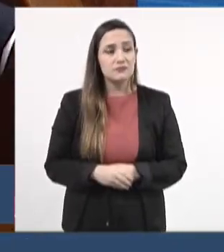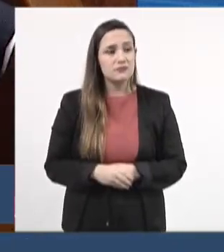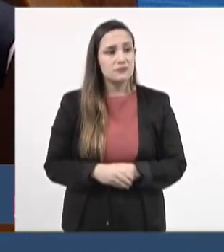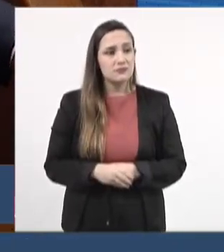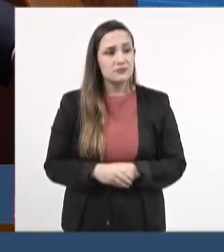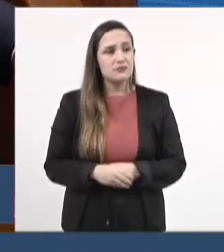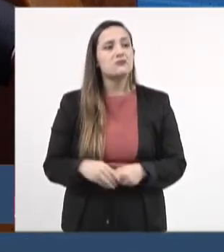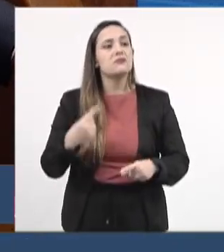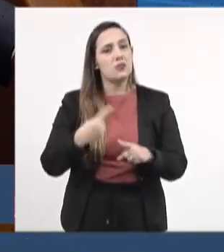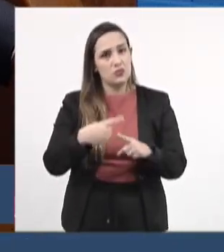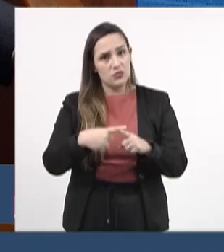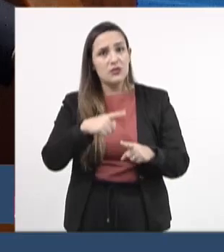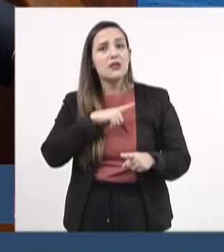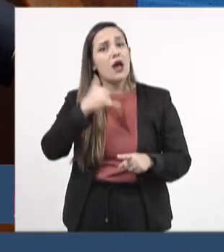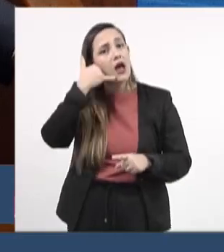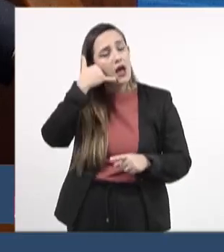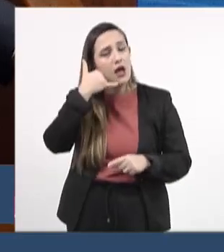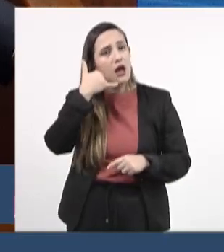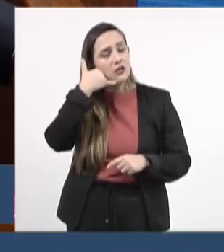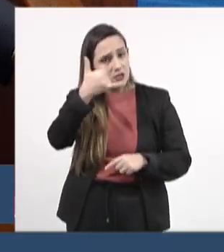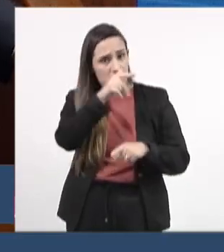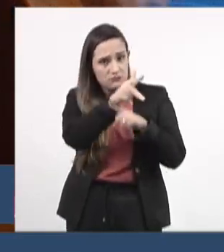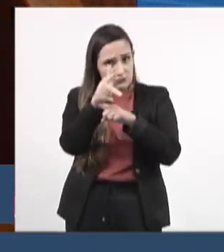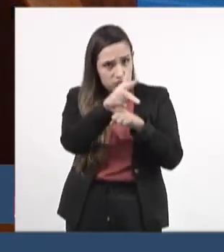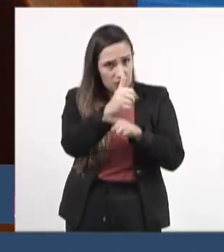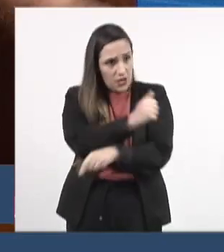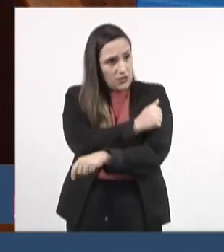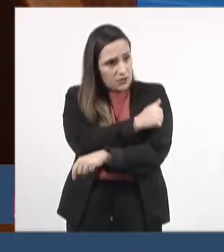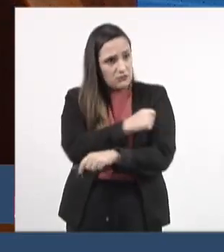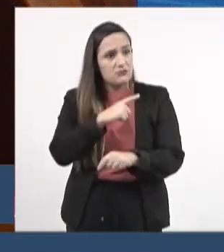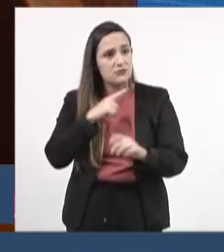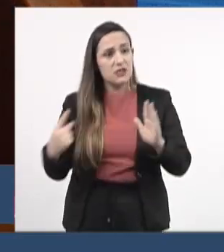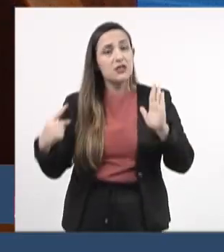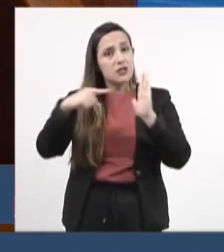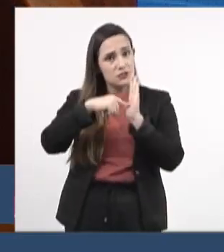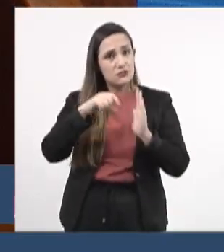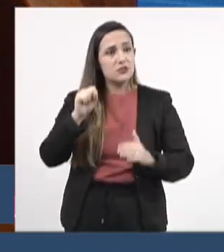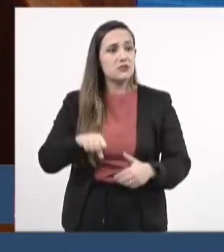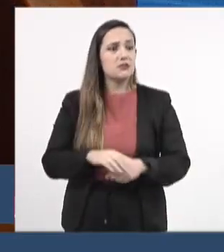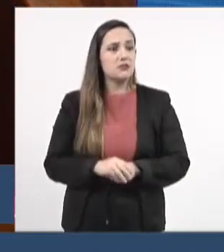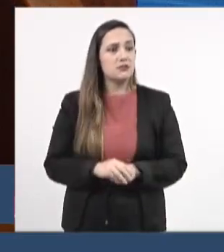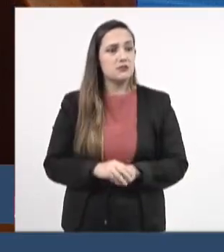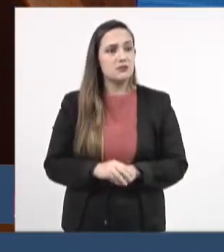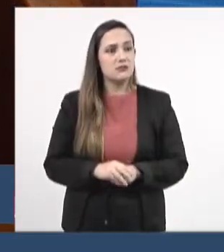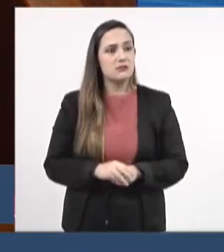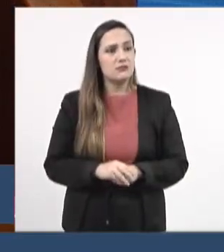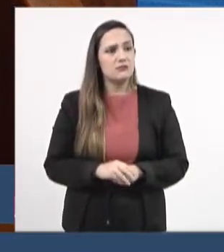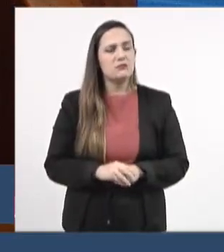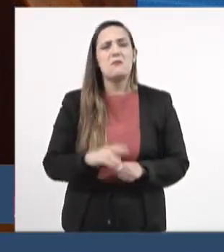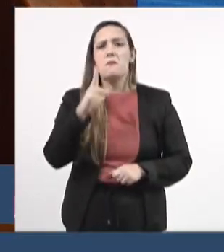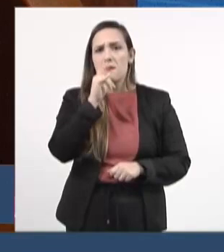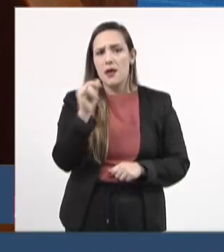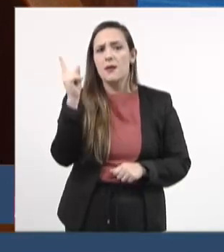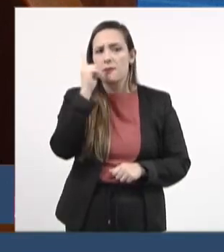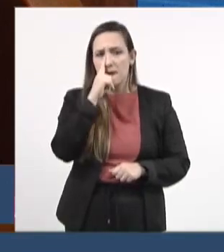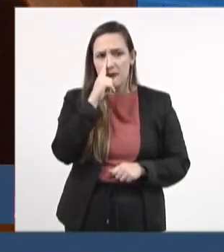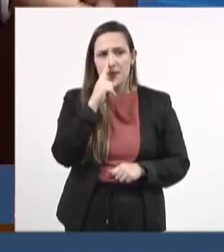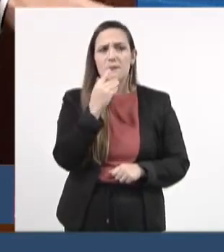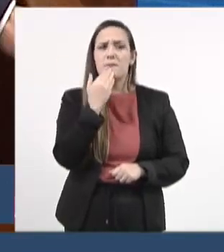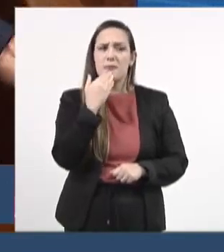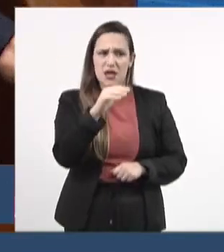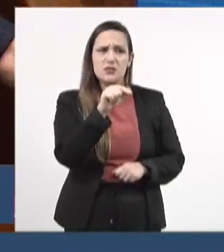sendo gravados por alunos, estão sendo denunciados, pais estão pedindo demissão